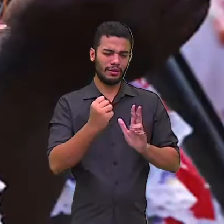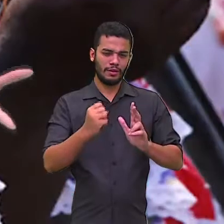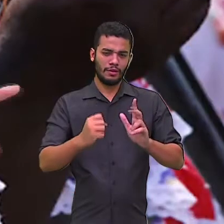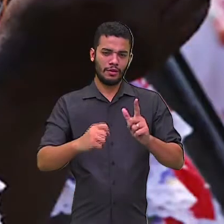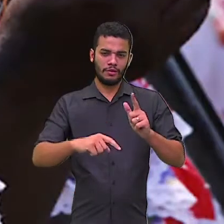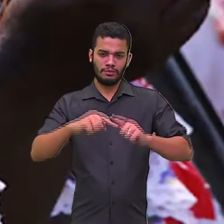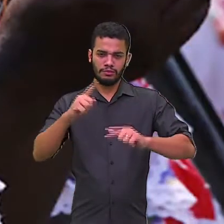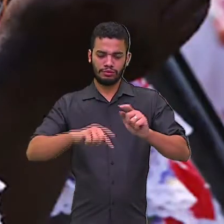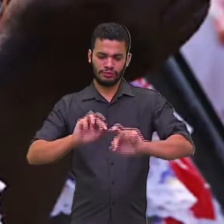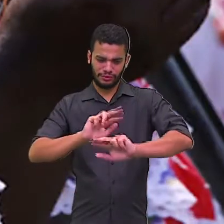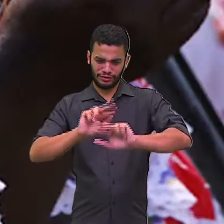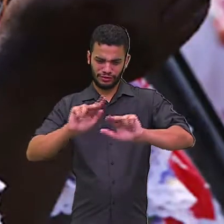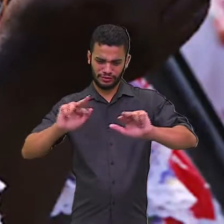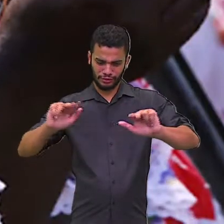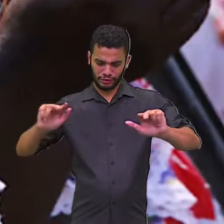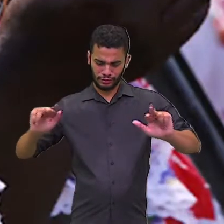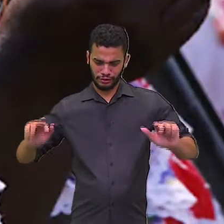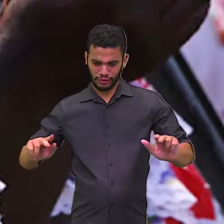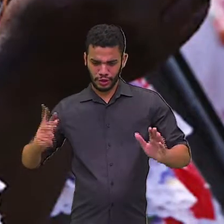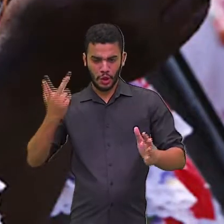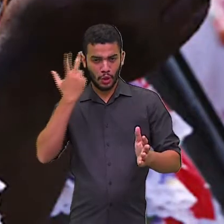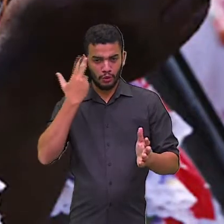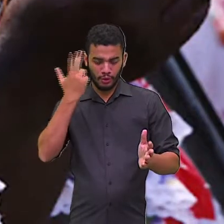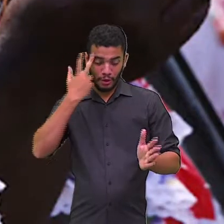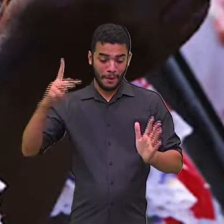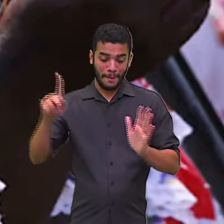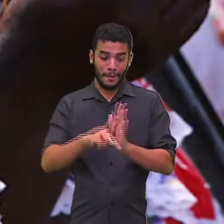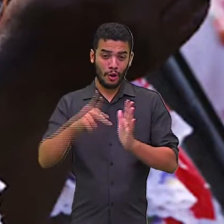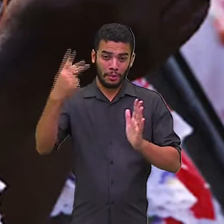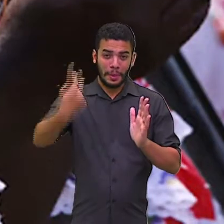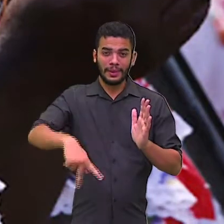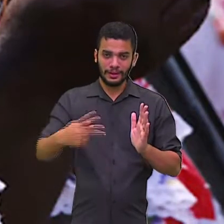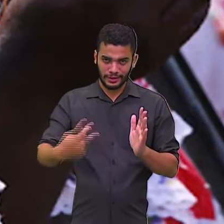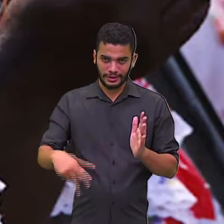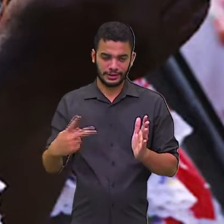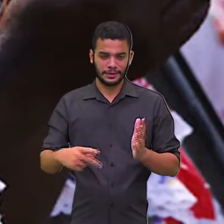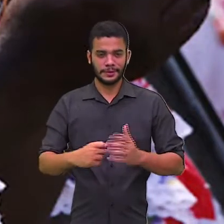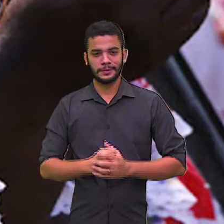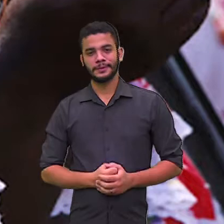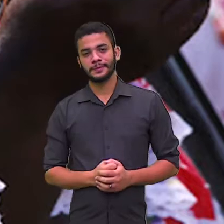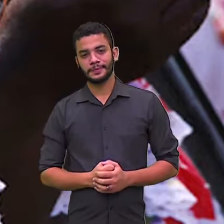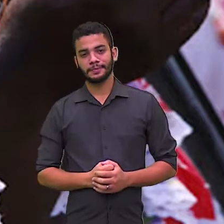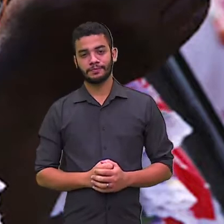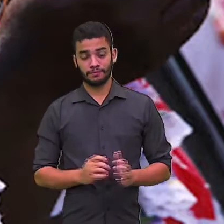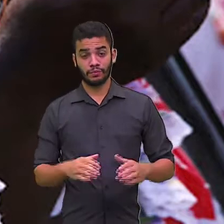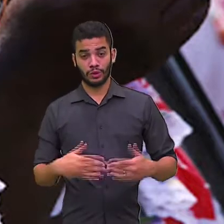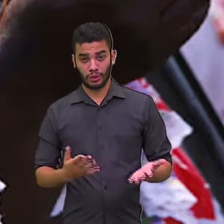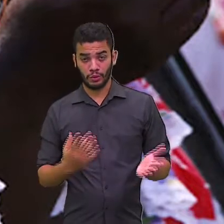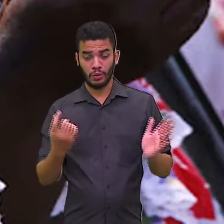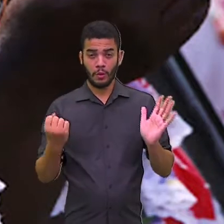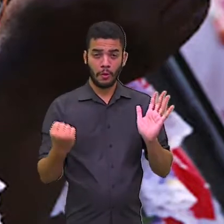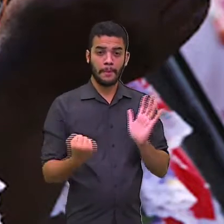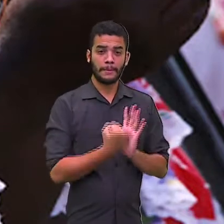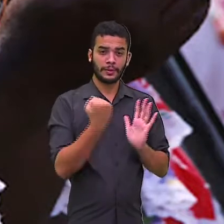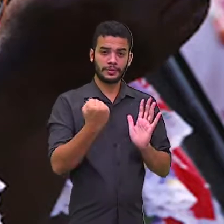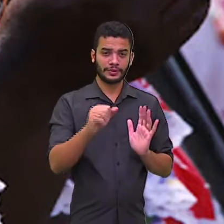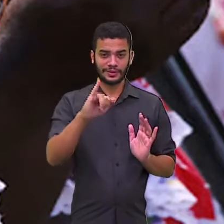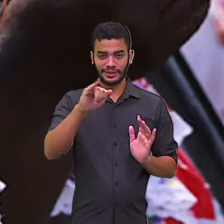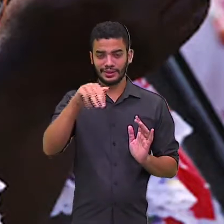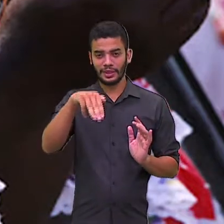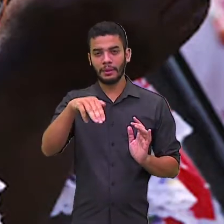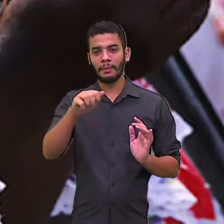ou patrimônios naturais. O patrimônio imaterial é considerado intangível e abrange